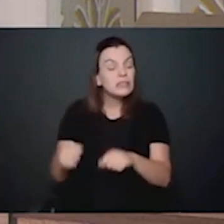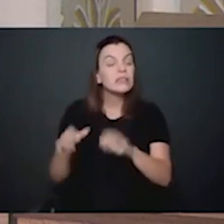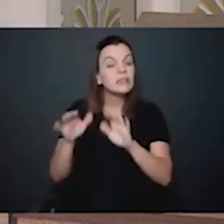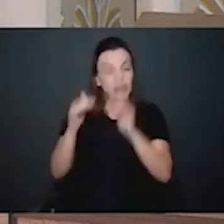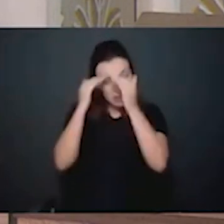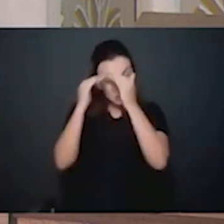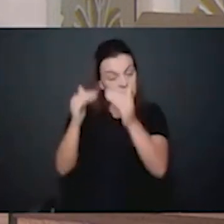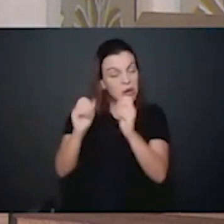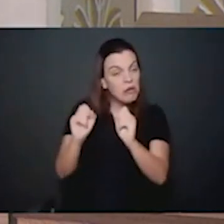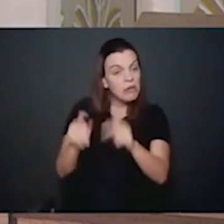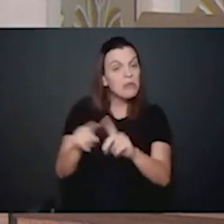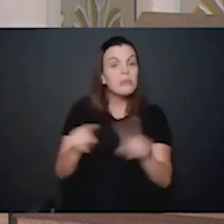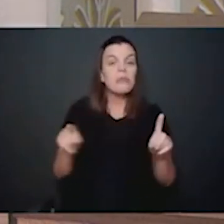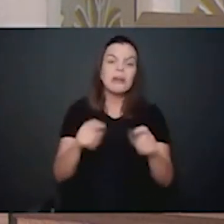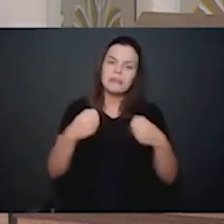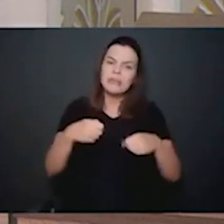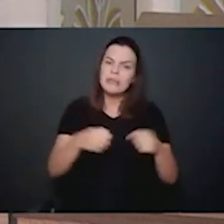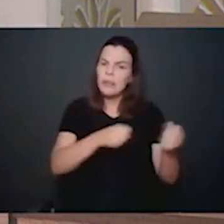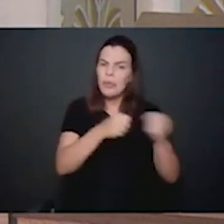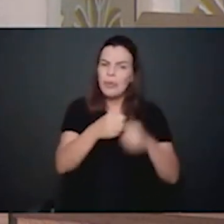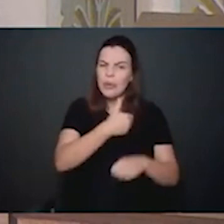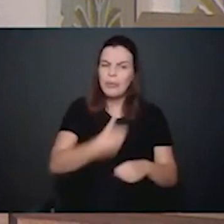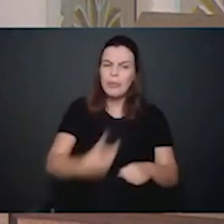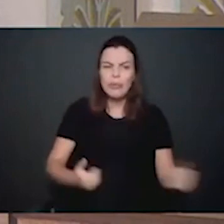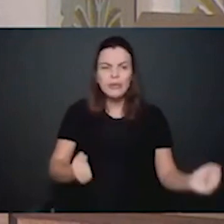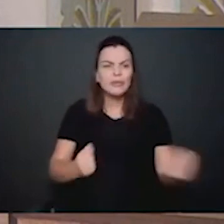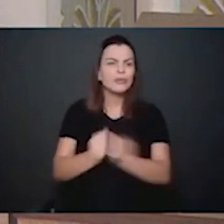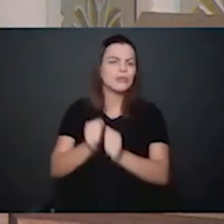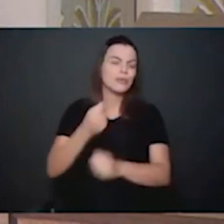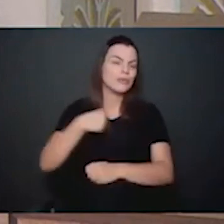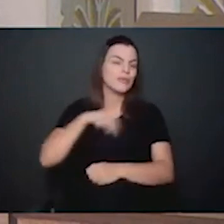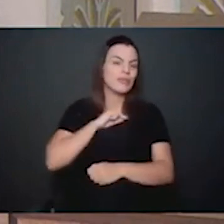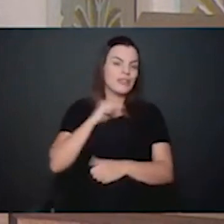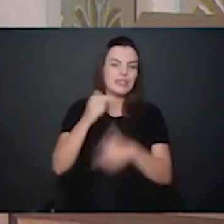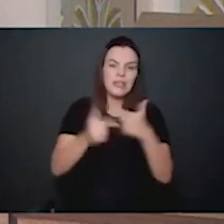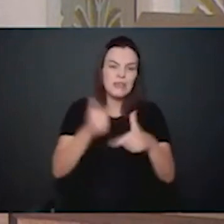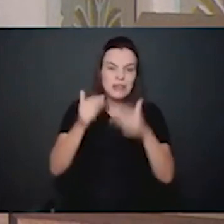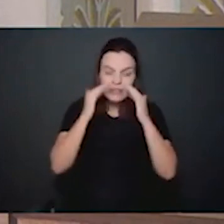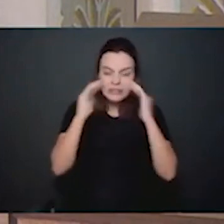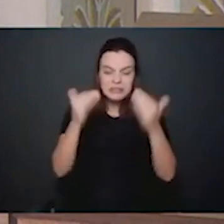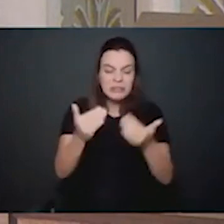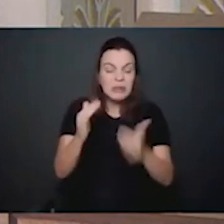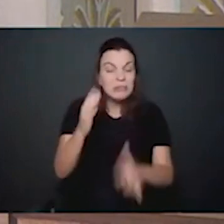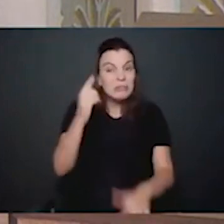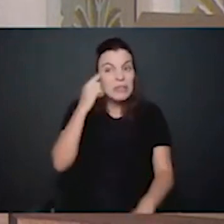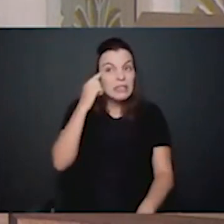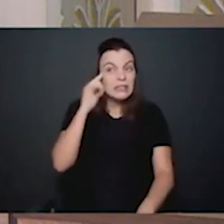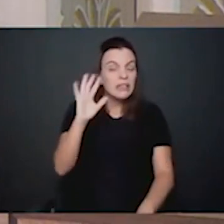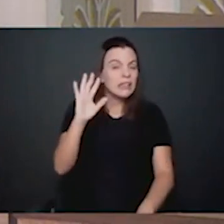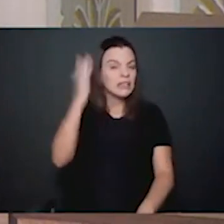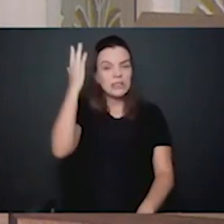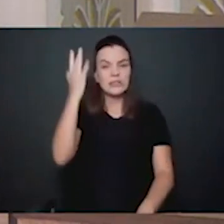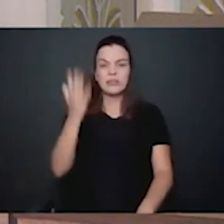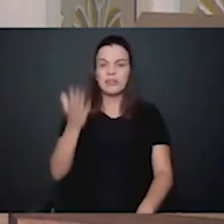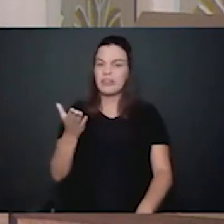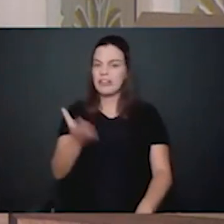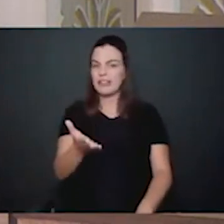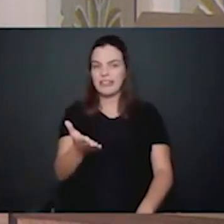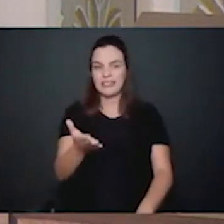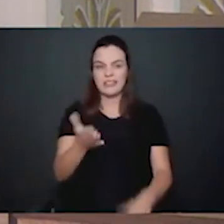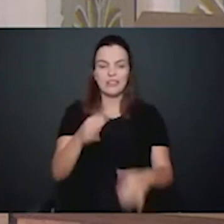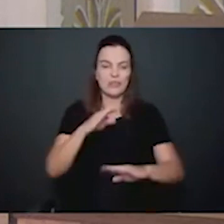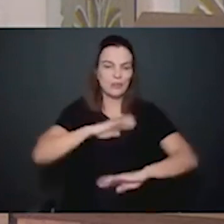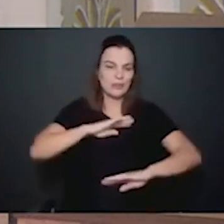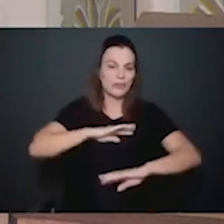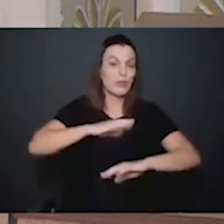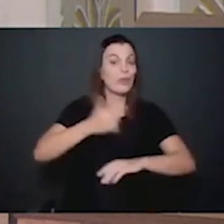público caminhando junto e trabalhando para que a gente possa encontrar uma solução uma resolução para essa e outras situações